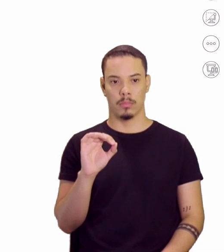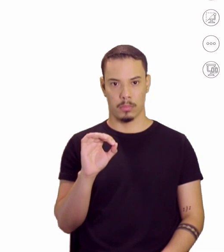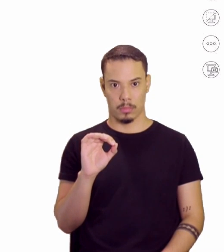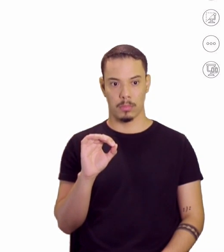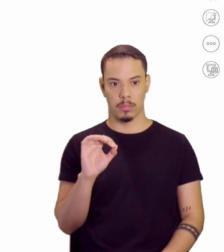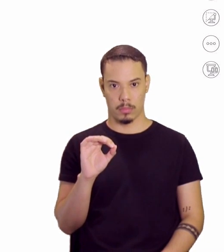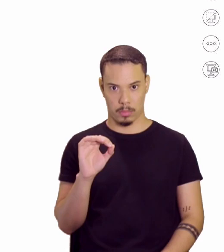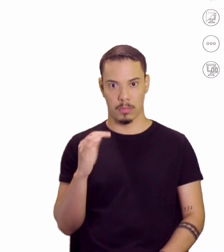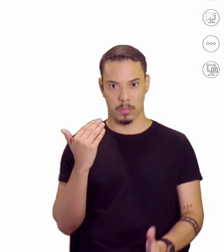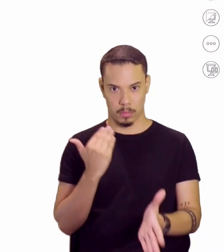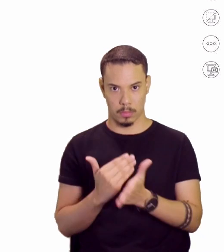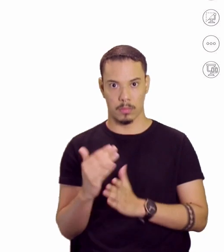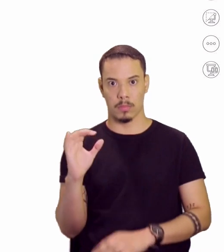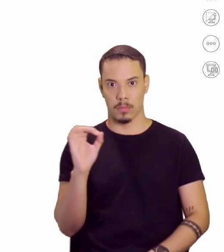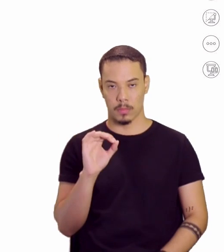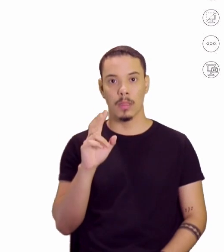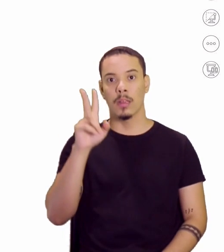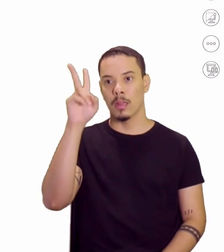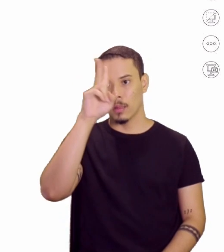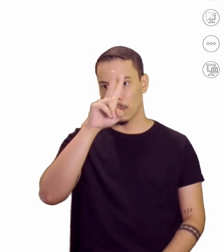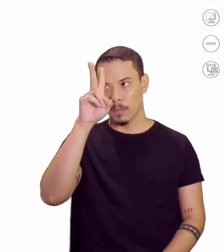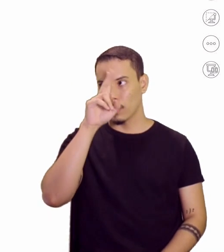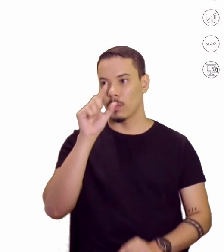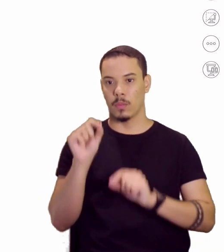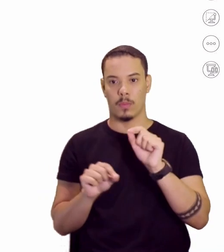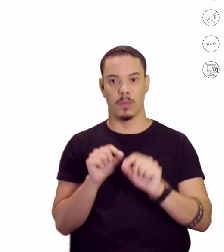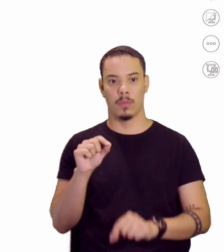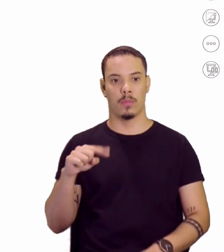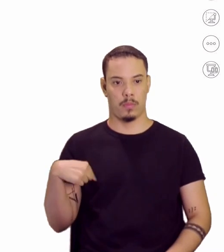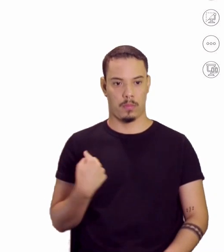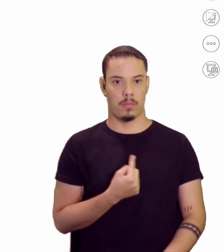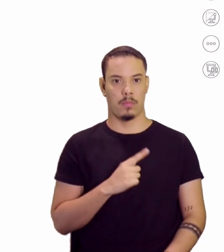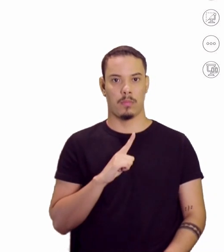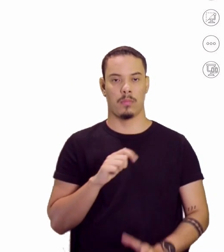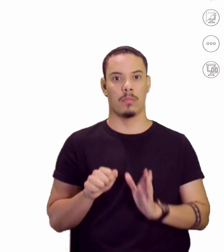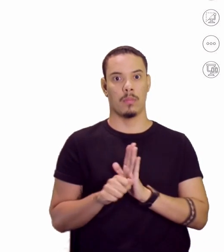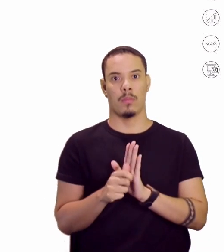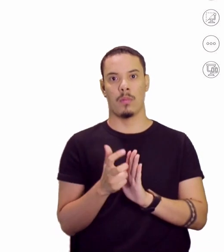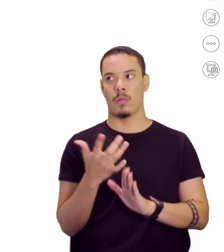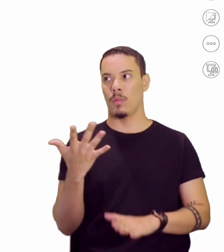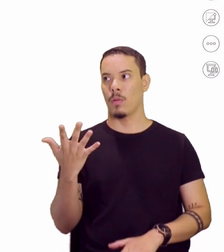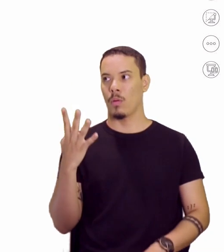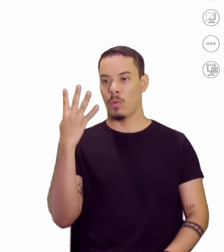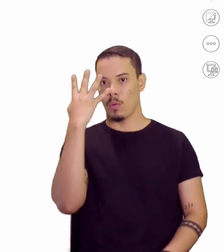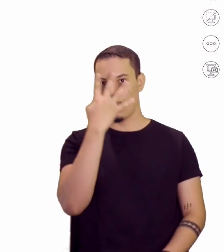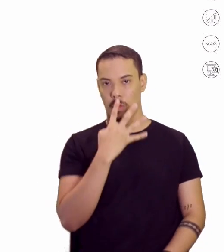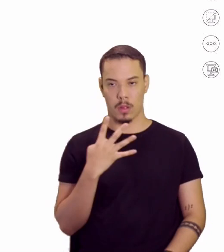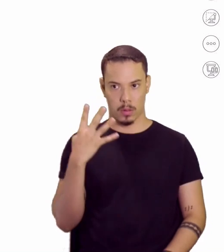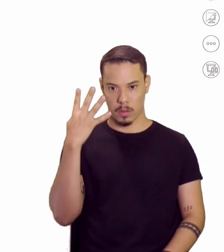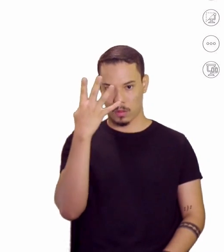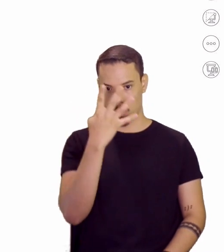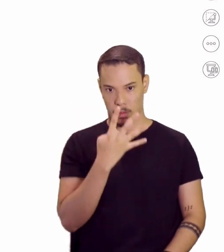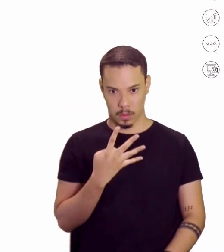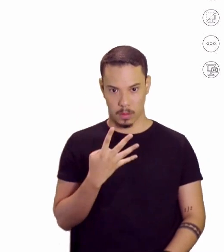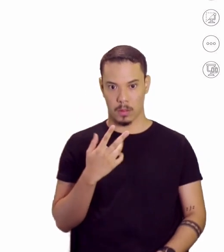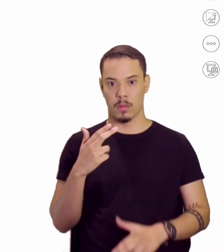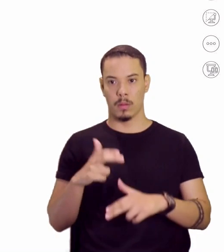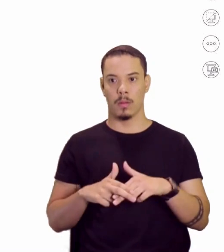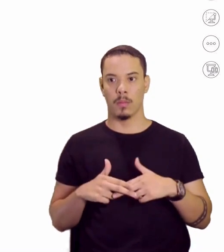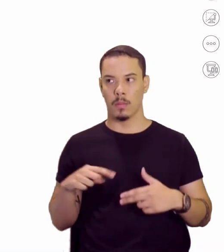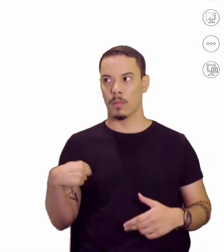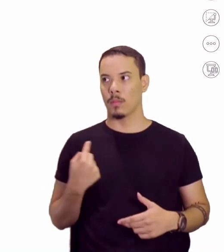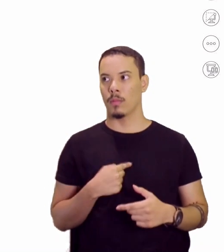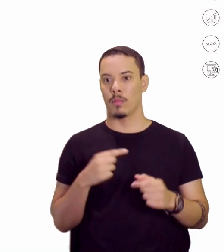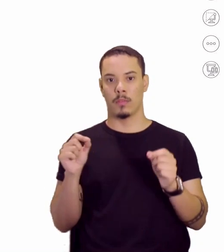né? Começou do zero. Lembrando, pessoal, que a gente tem aqui as primeiras 4 horas, né, Décio, que foi colocada lá. Então, a gente vai